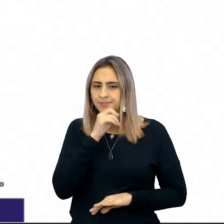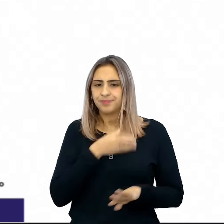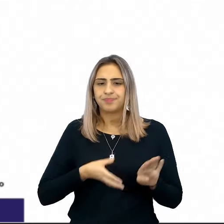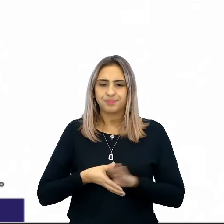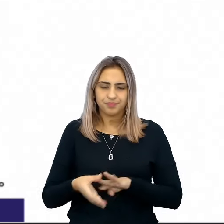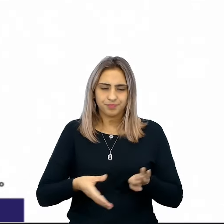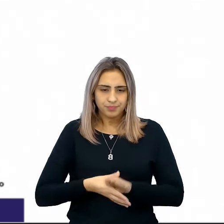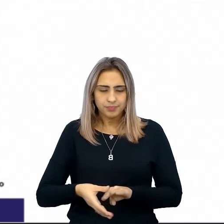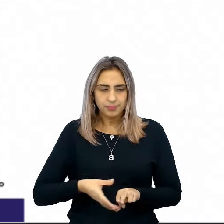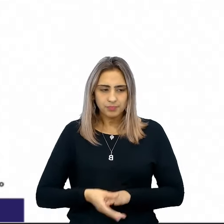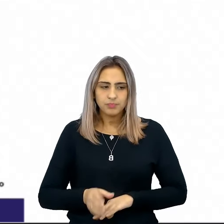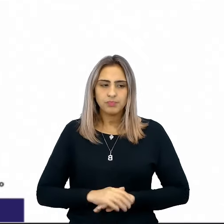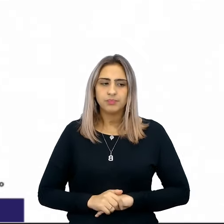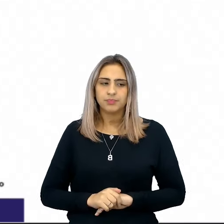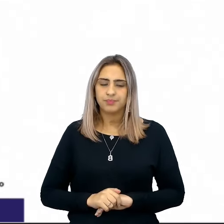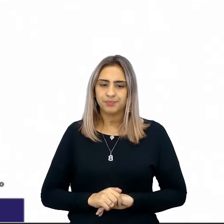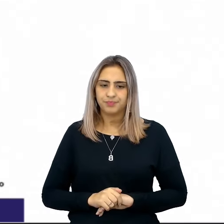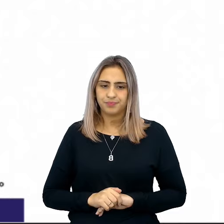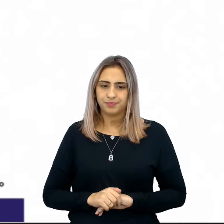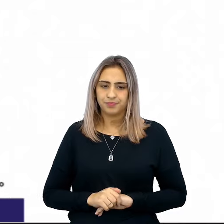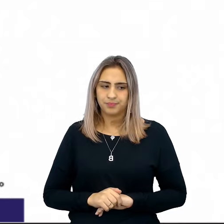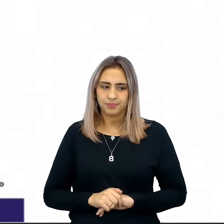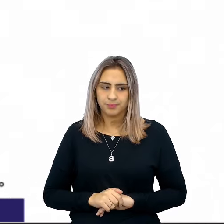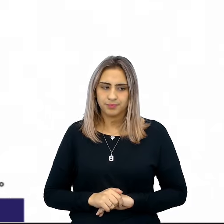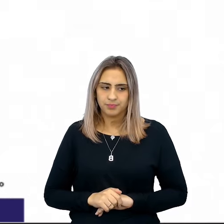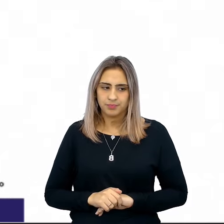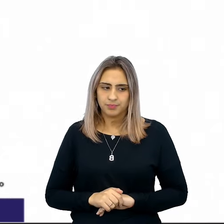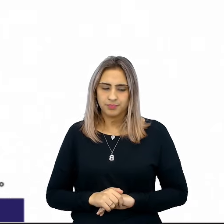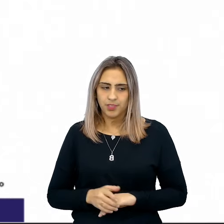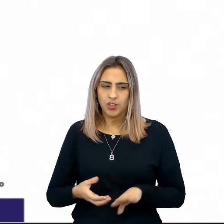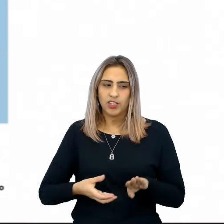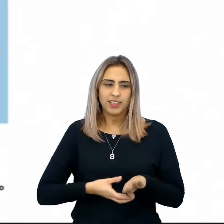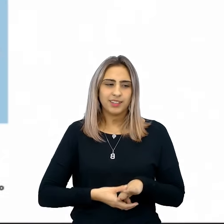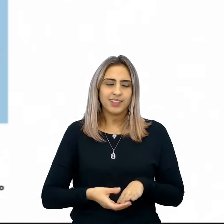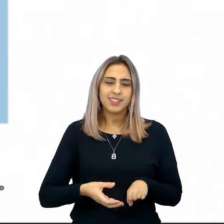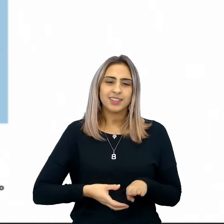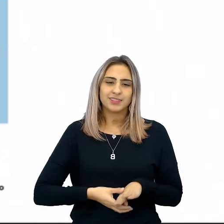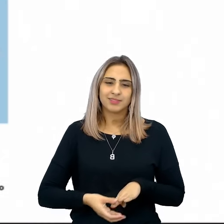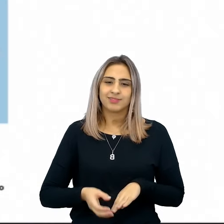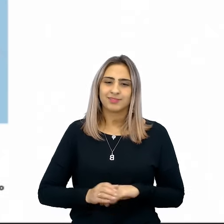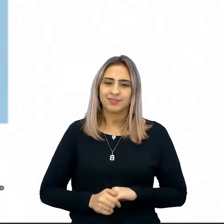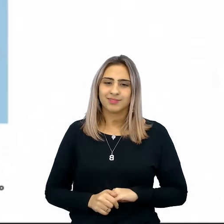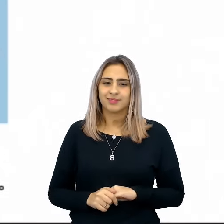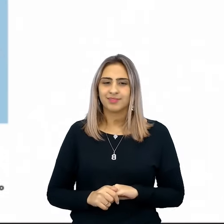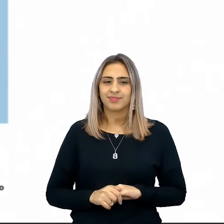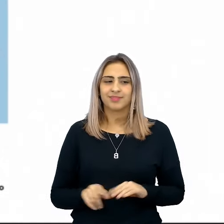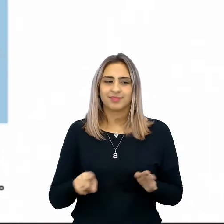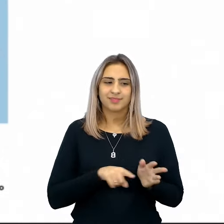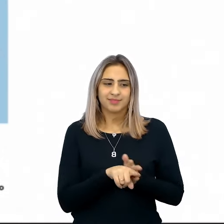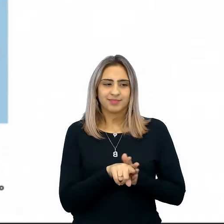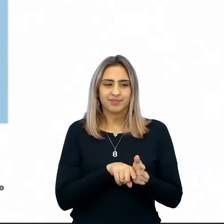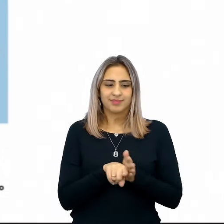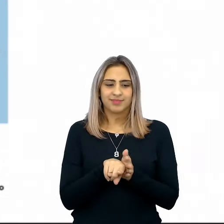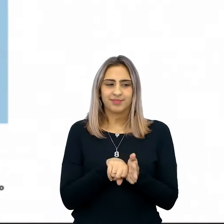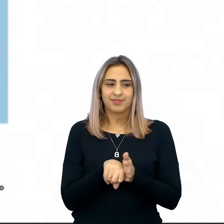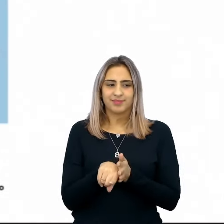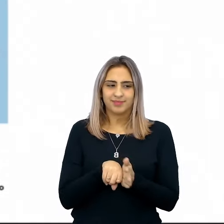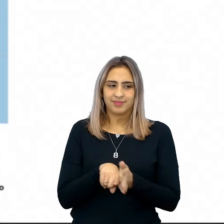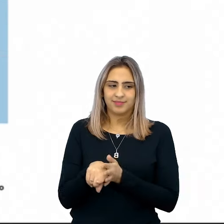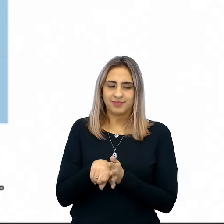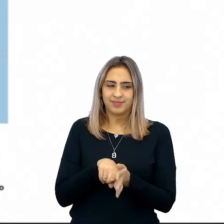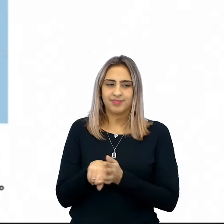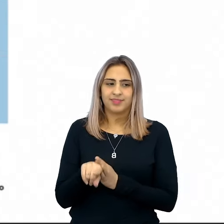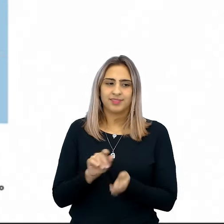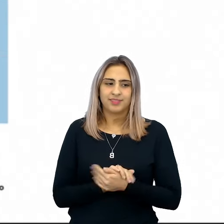orientação de como que a gente pode pensar no nosso desdobramento, tá? Então, uma